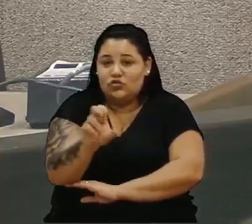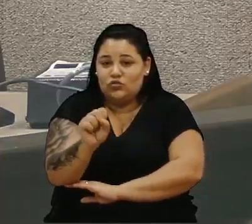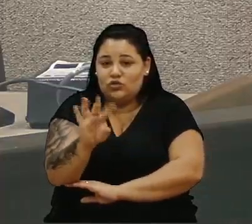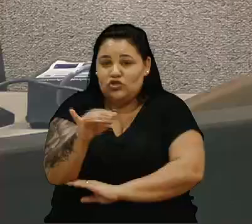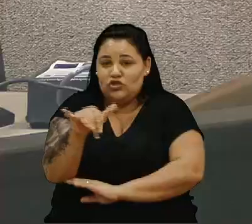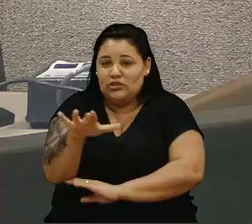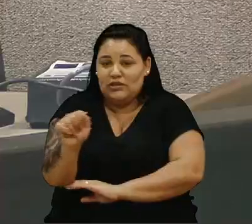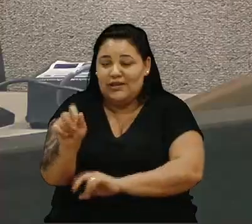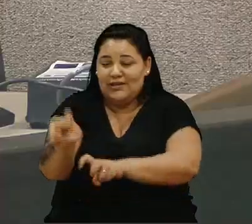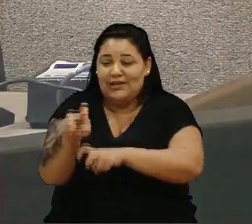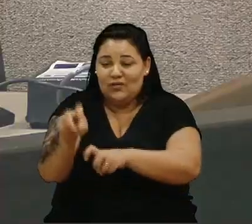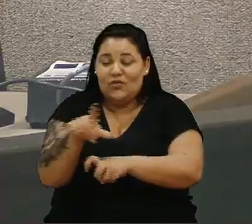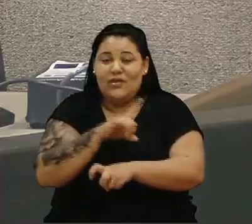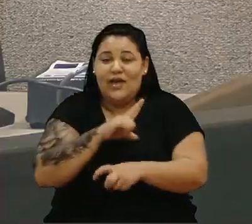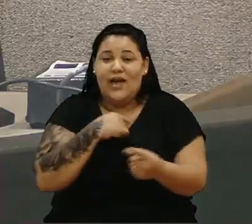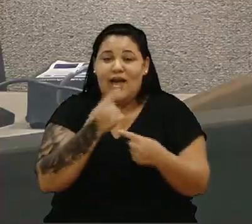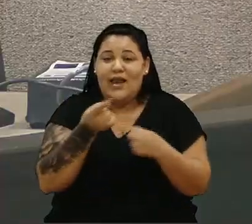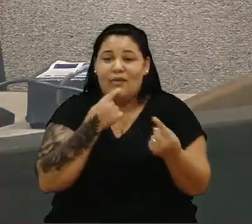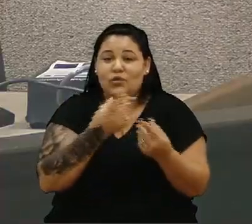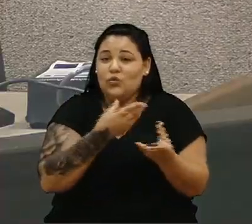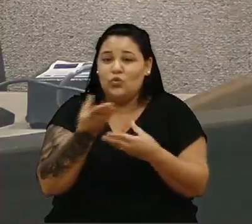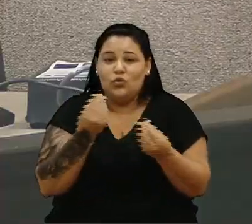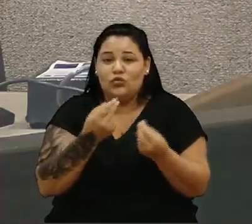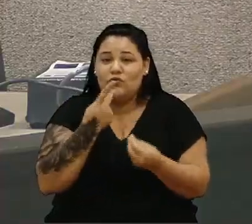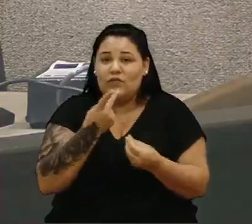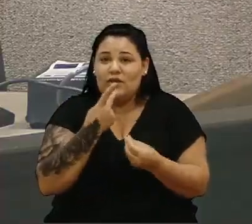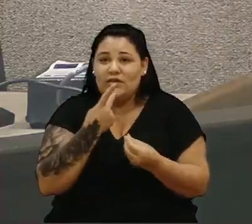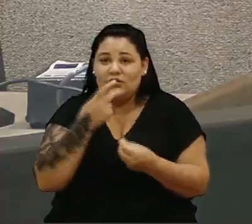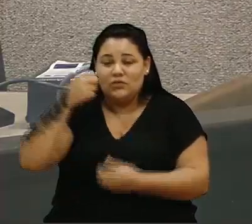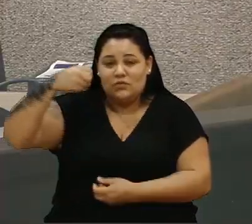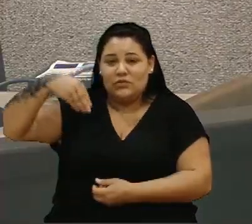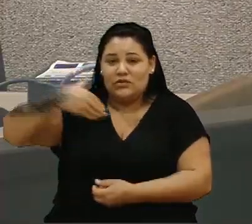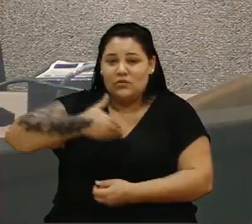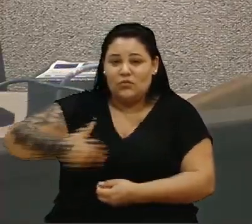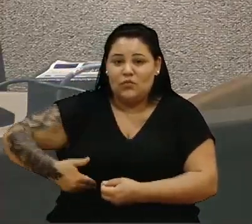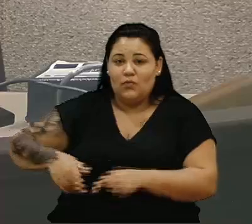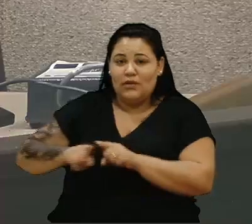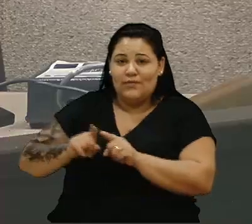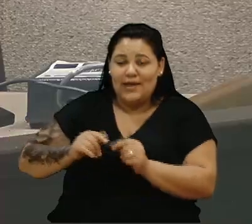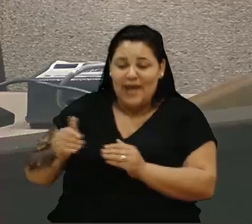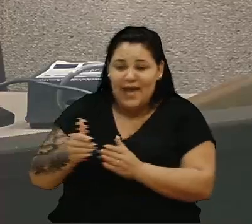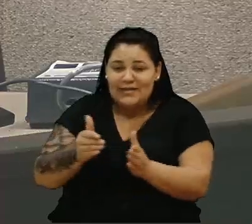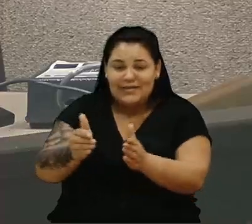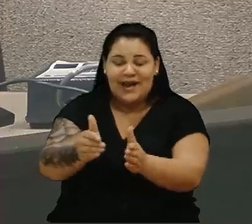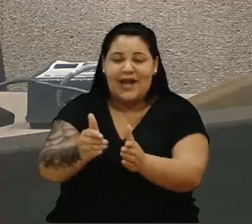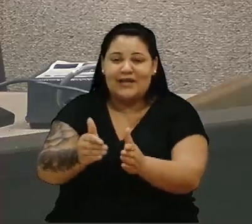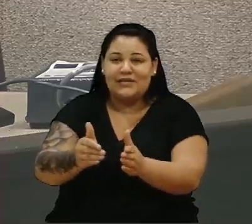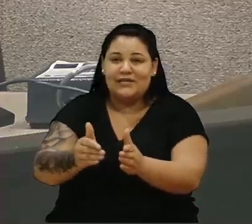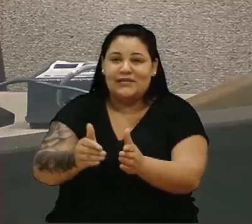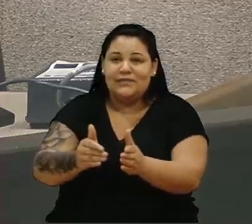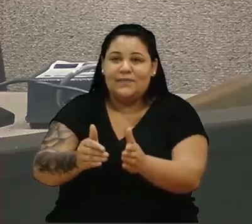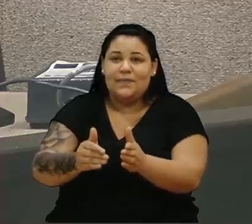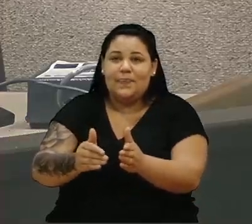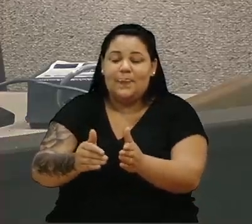tem reclamado muito a questão da iluminação pública. E a estrada Marcial Pisoni,